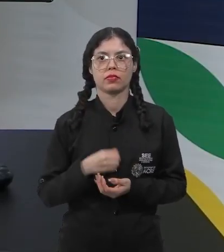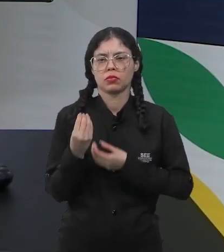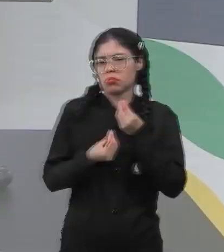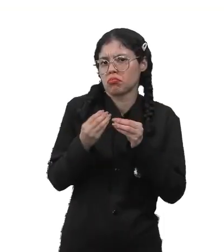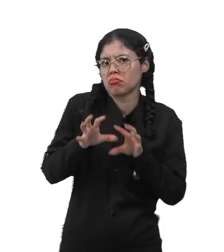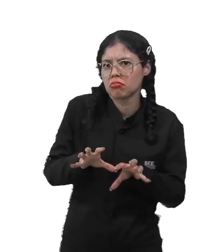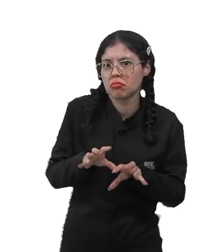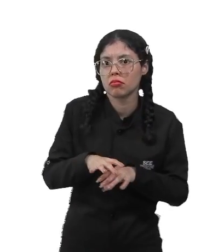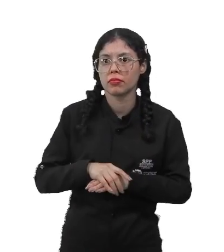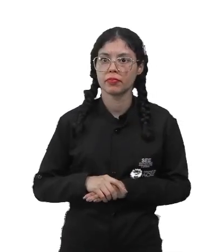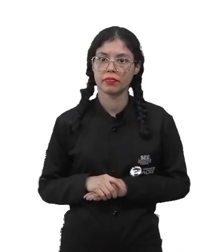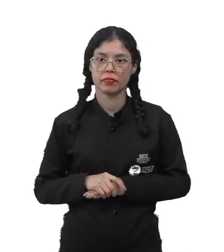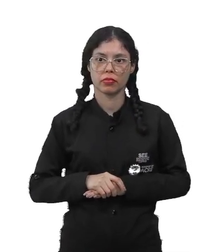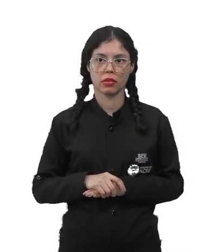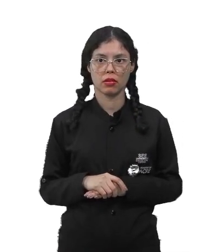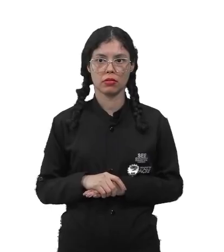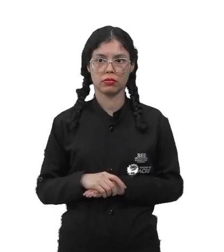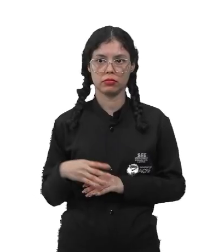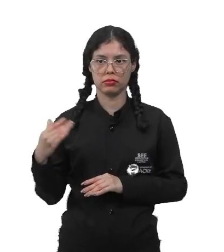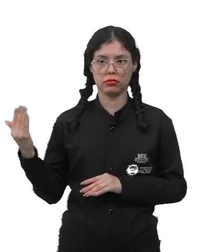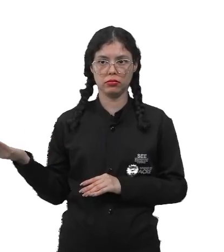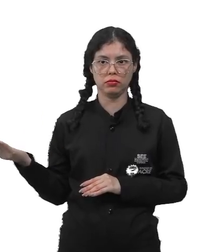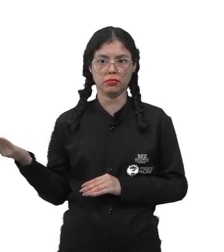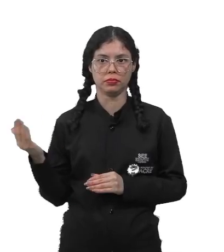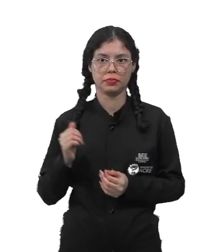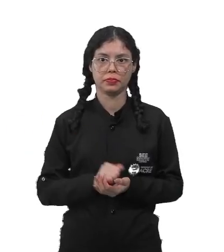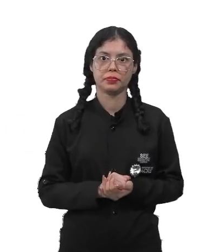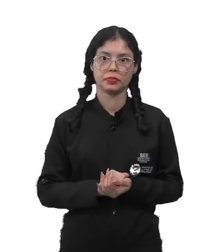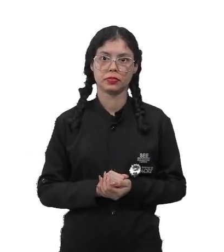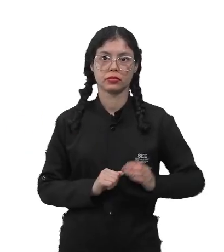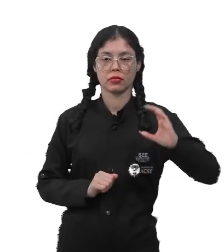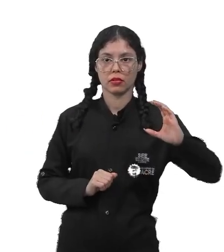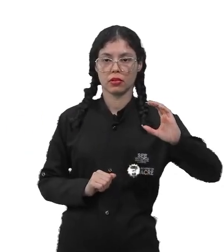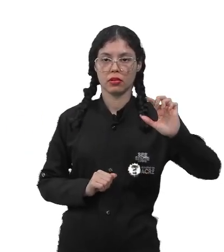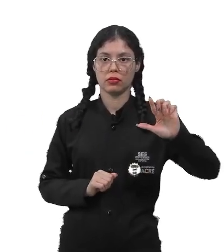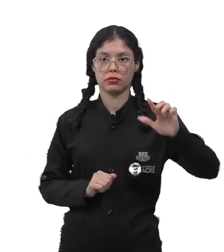assim? Coloquei como exemplo aqui, ó, o